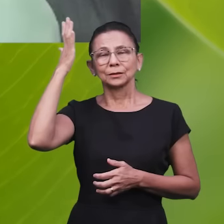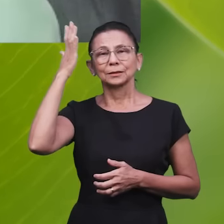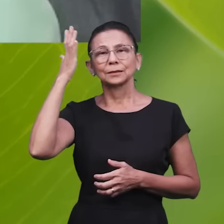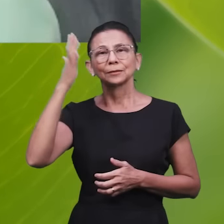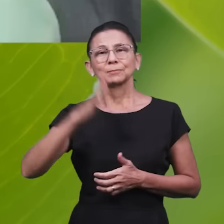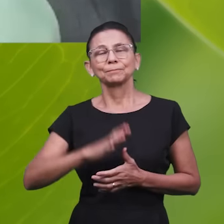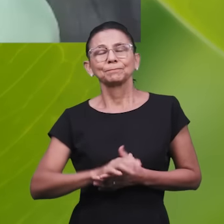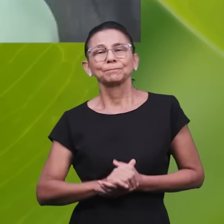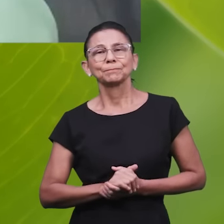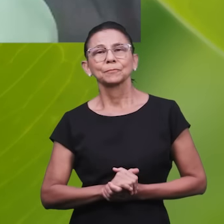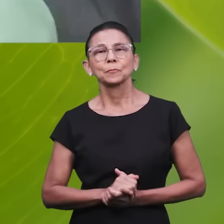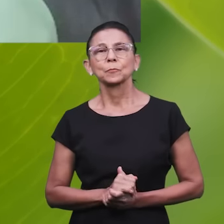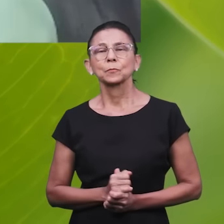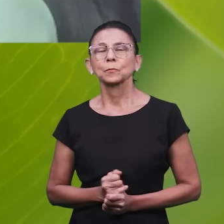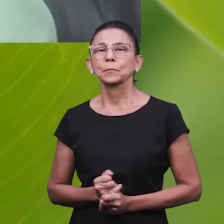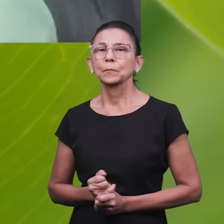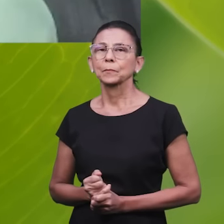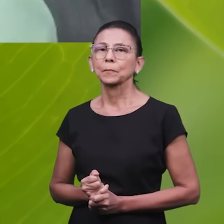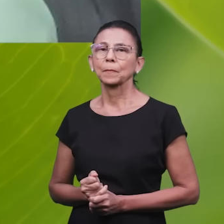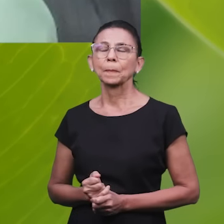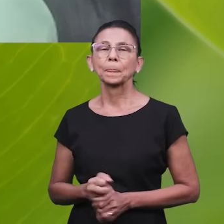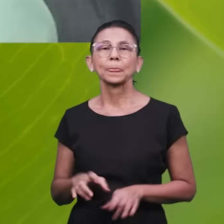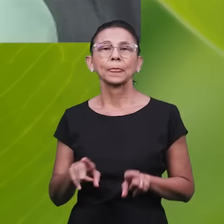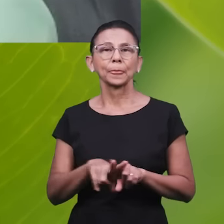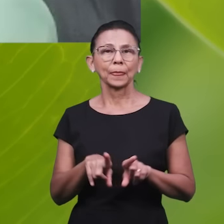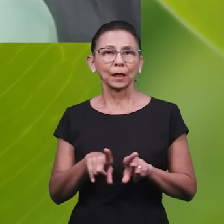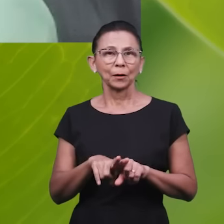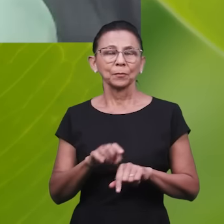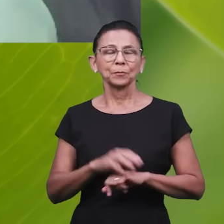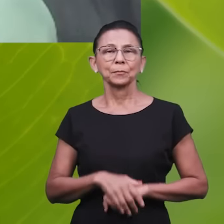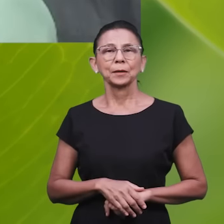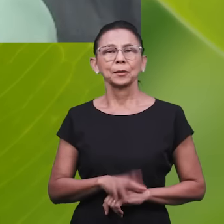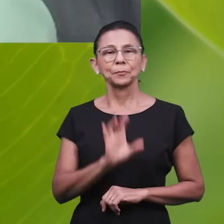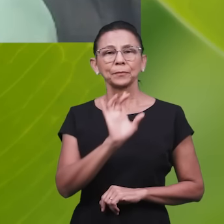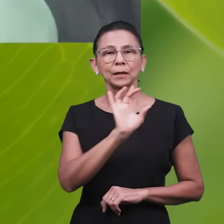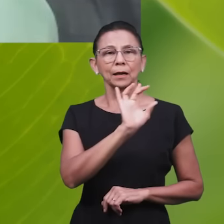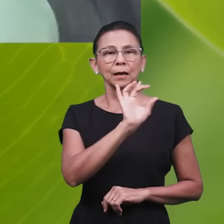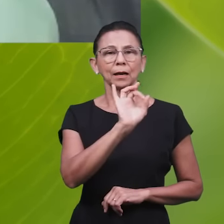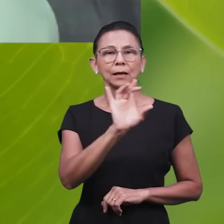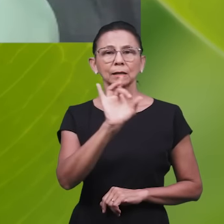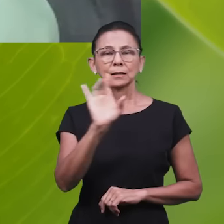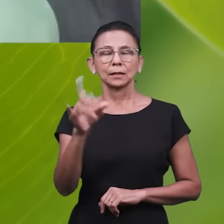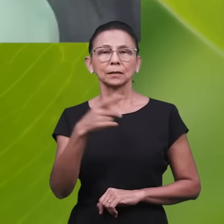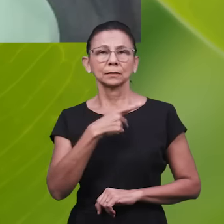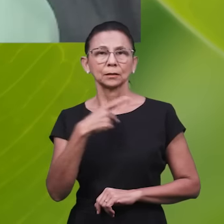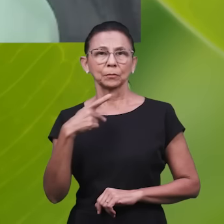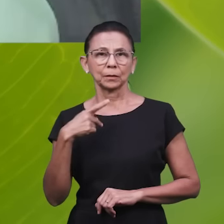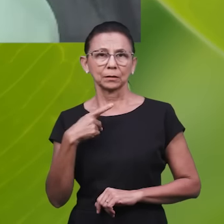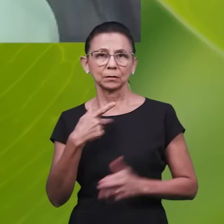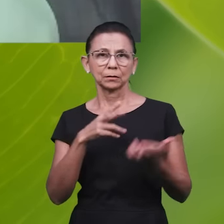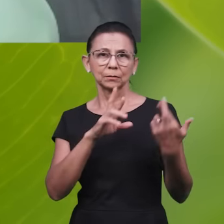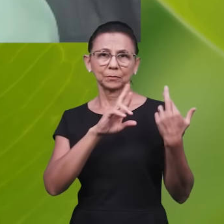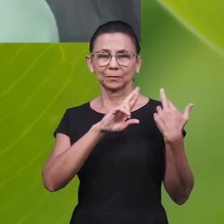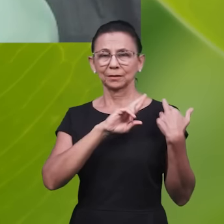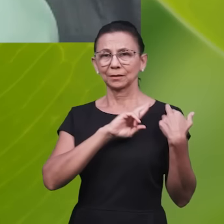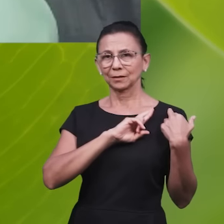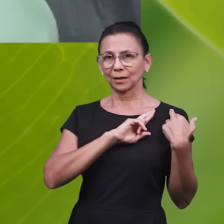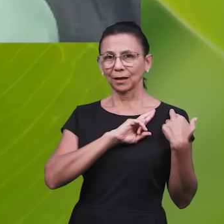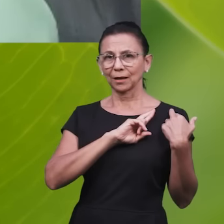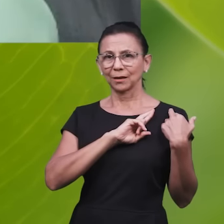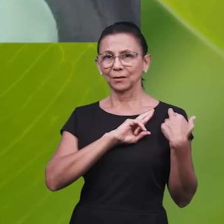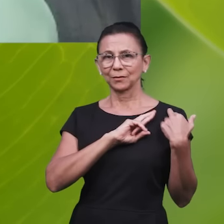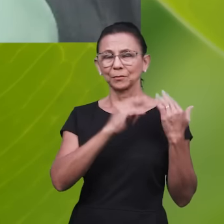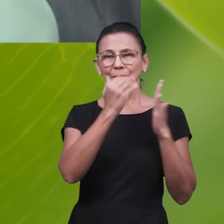Deus. Gostaríamos também de parabenizar a cada pastor que conduz este programa a